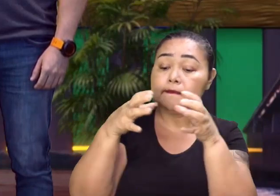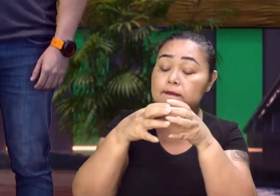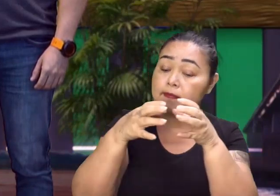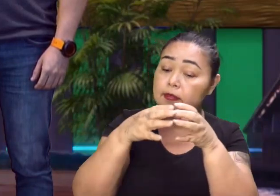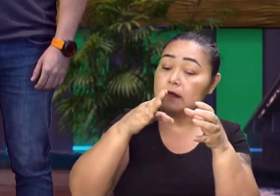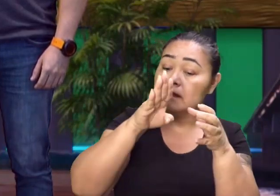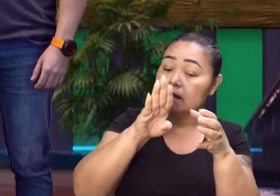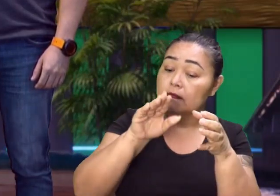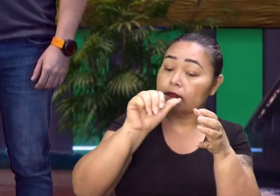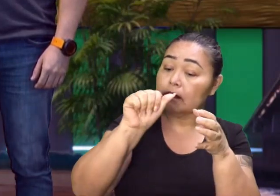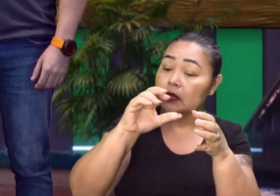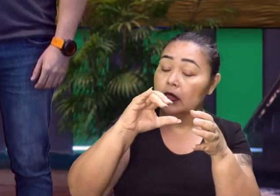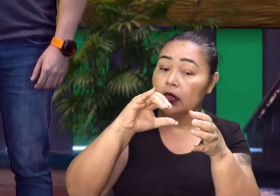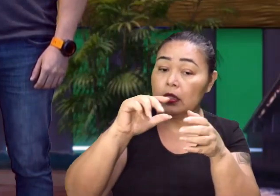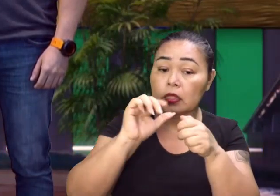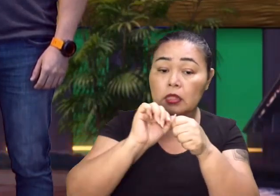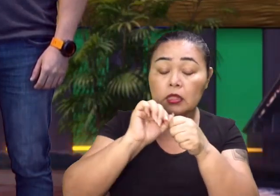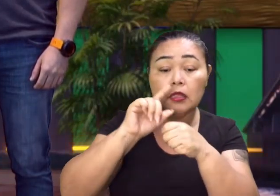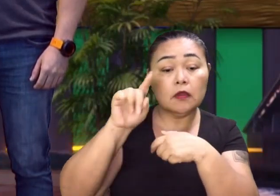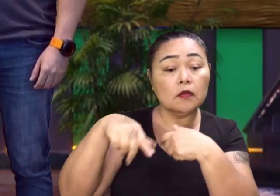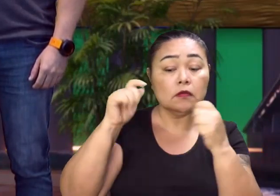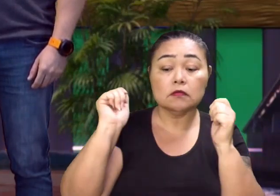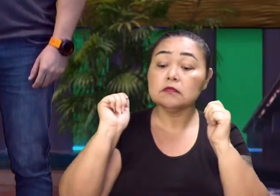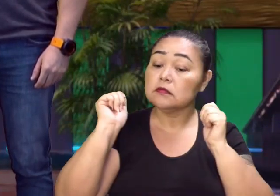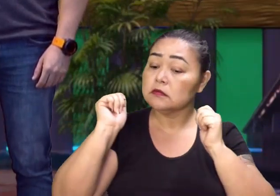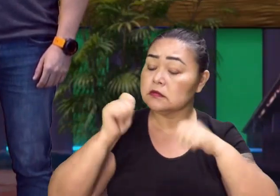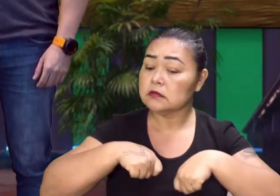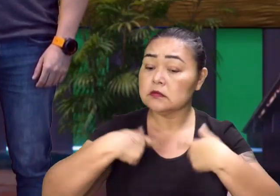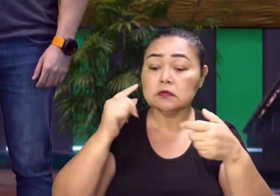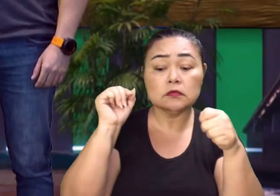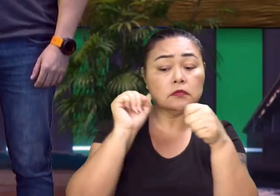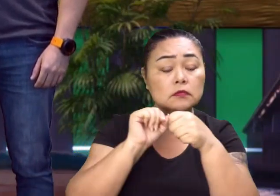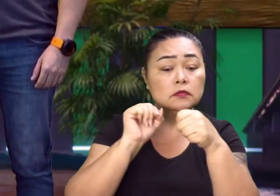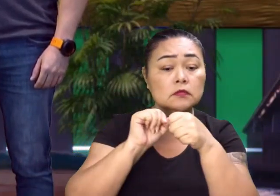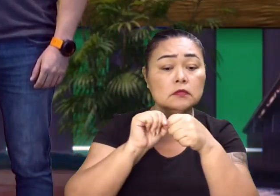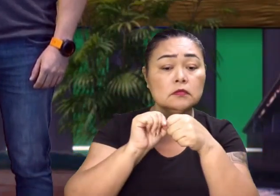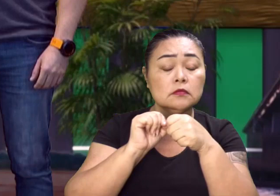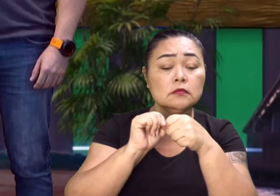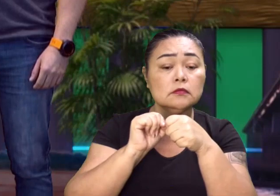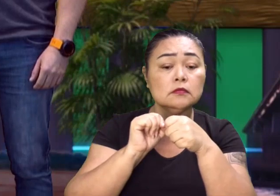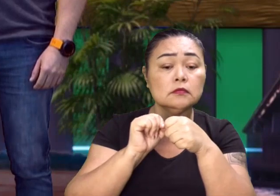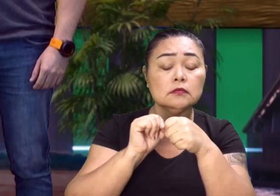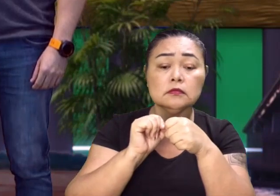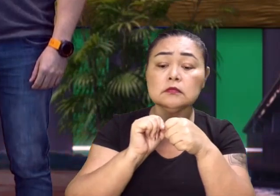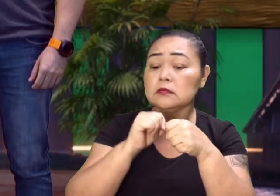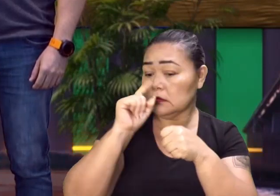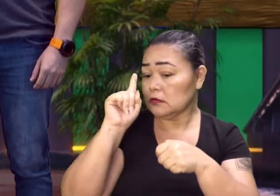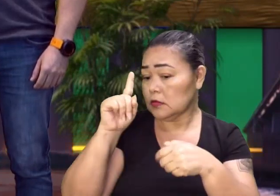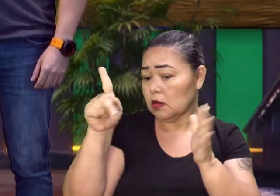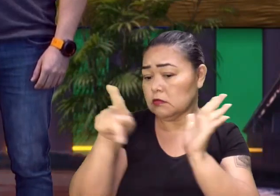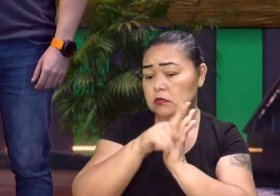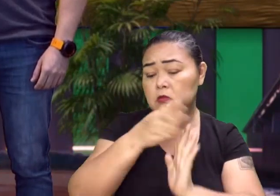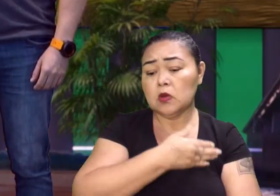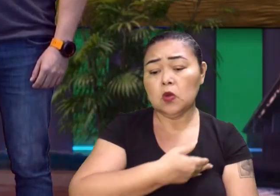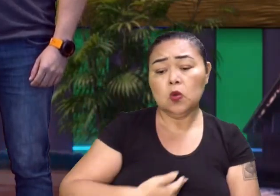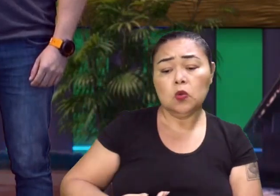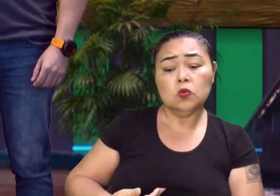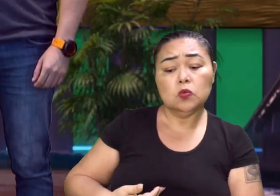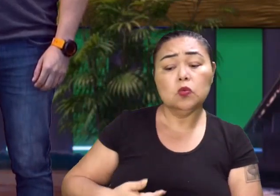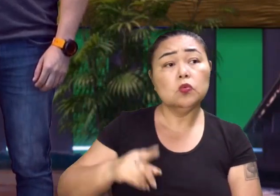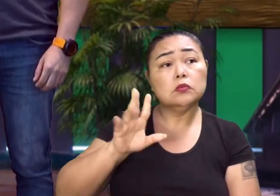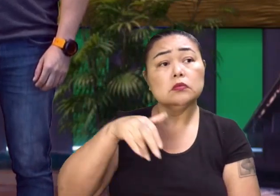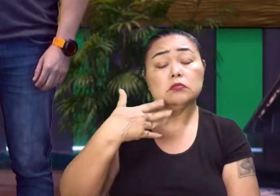hidrográficas, e se a gente pudesse fazer com que o próprio governo visse isso com